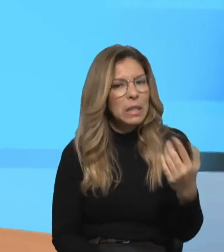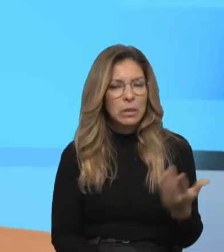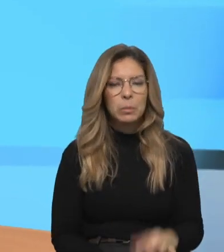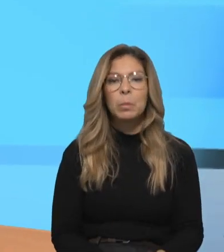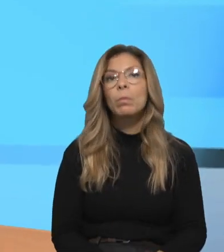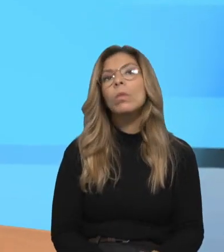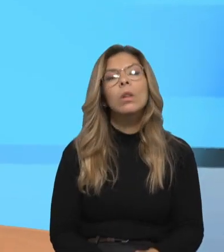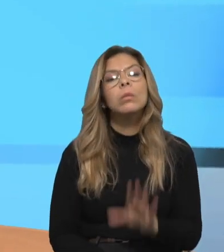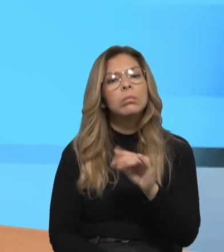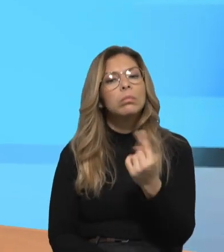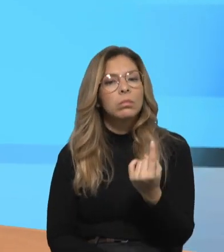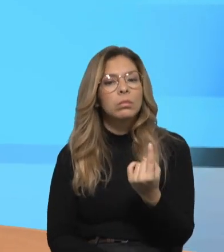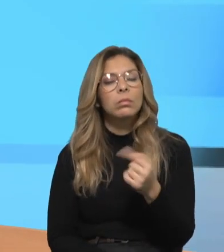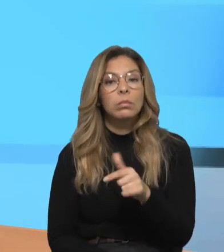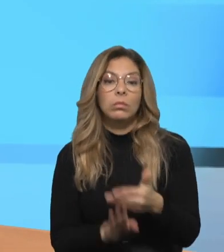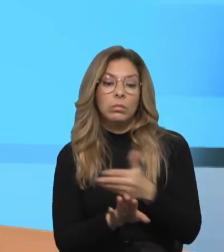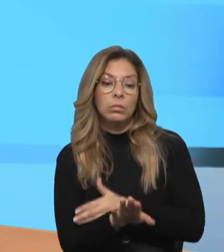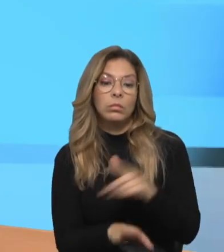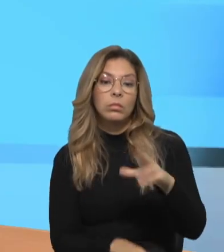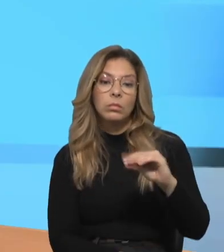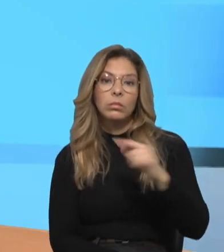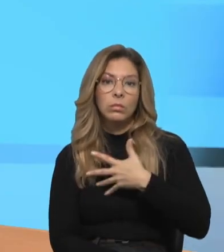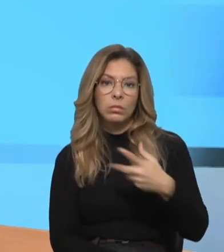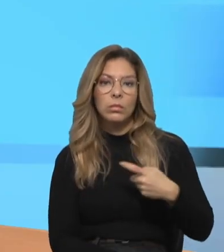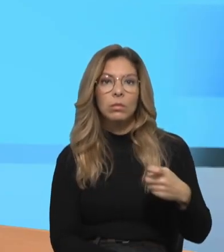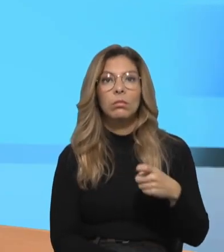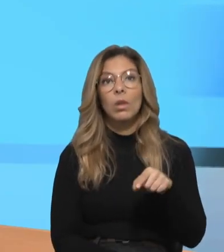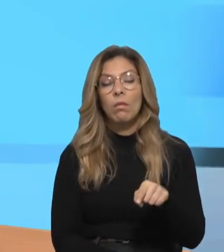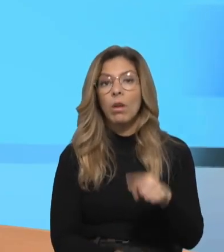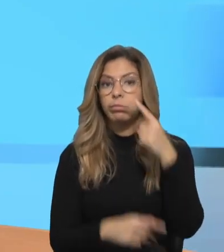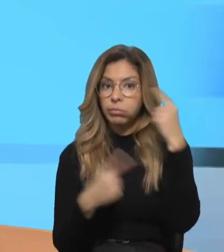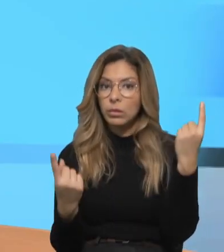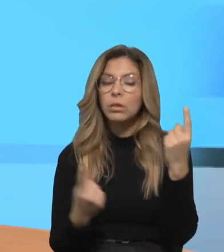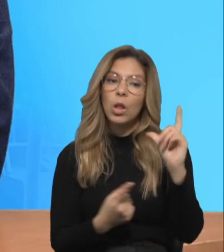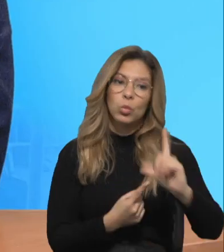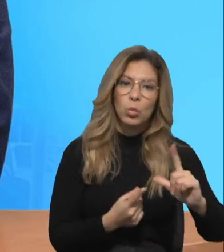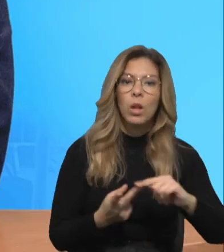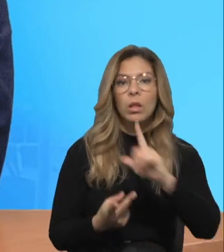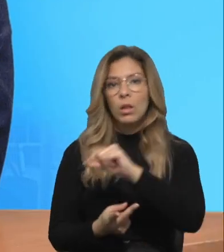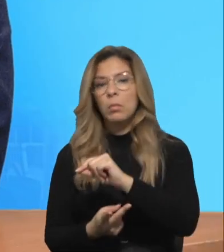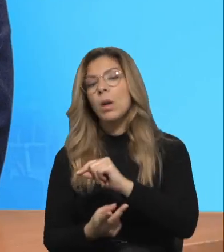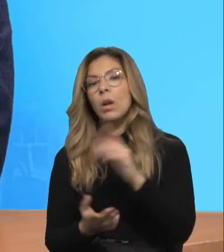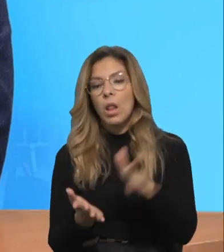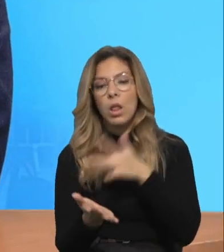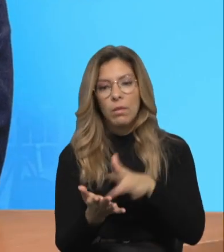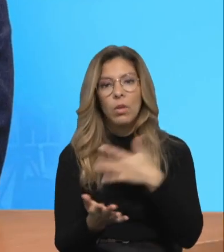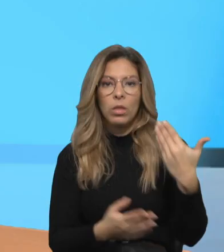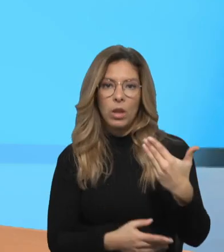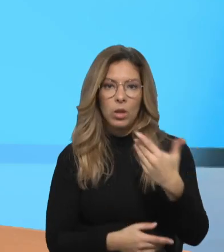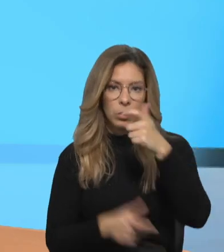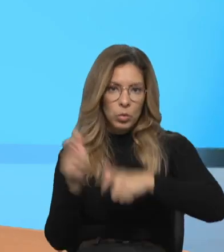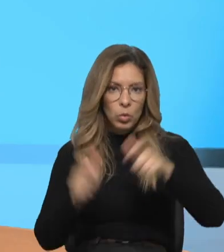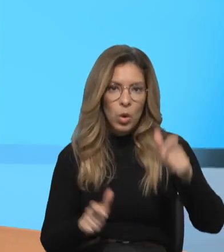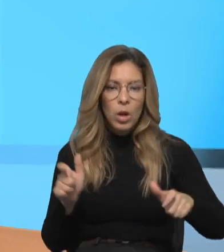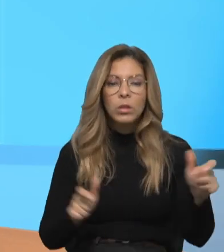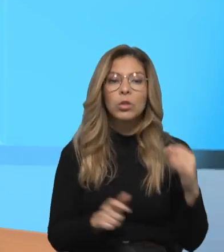Lopes, a 10 de dezembro último foi apresentado em Lisboa e também em Angola, creio eu, o Manual de Direitos Humanos, que a Mosaico promoveu,